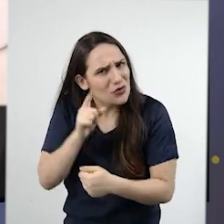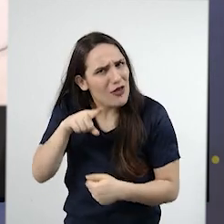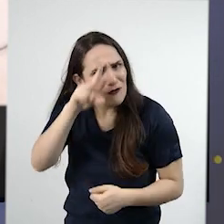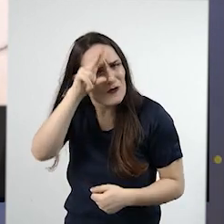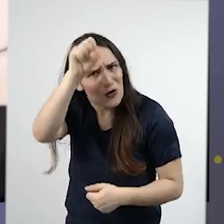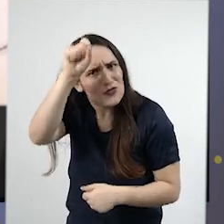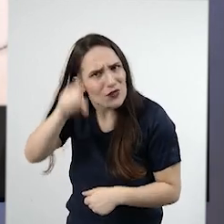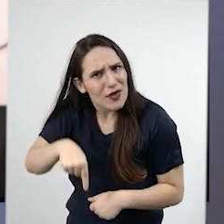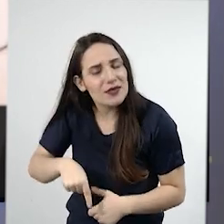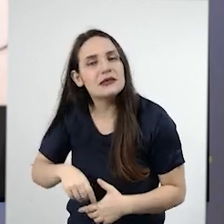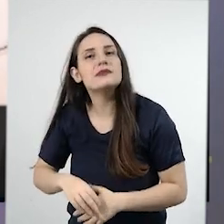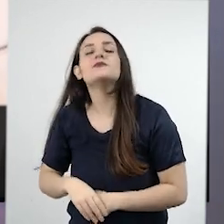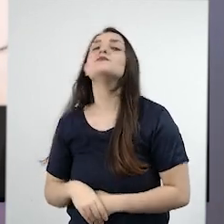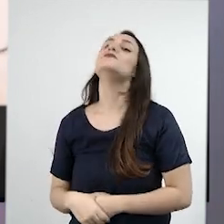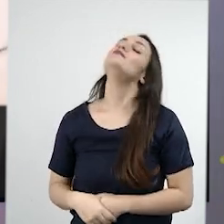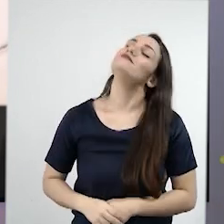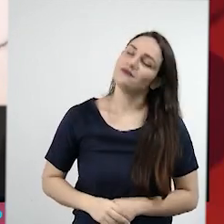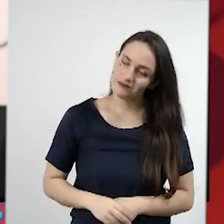muito forte cultural.